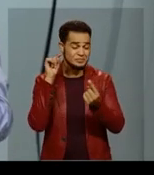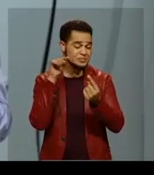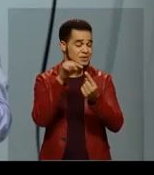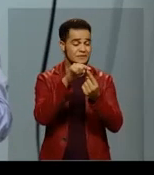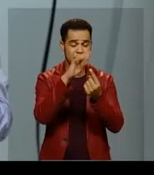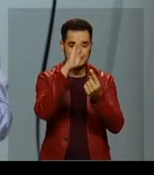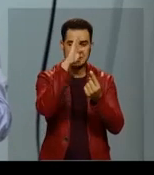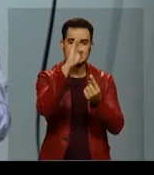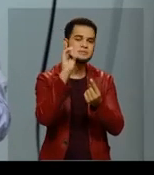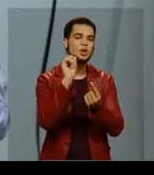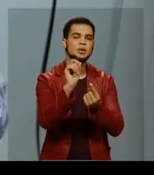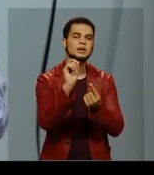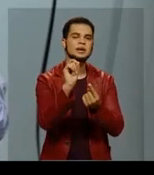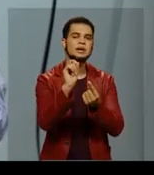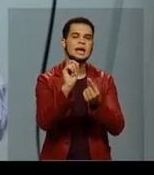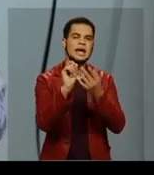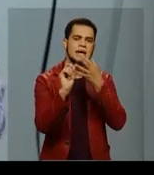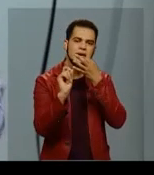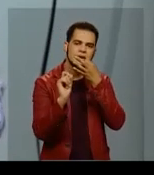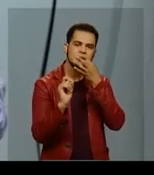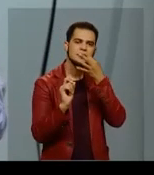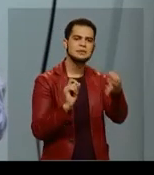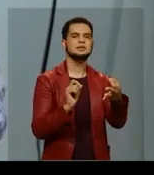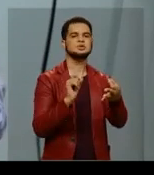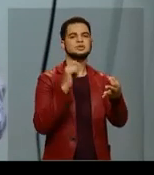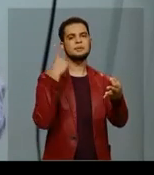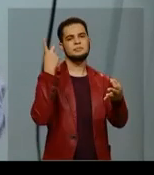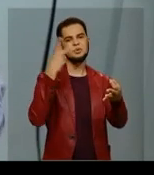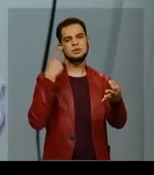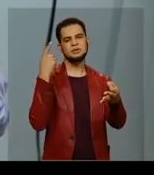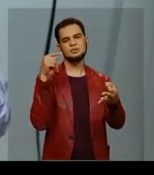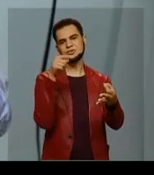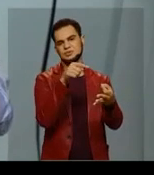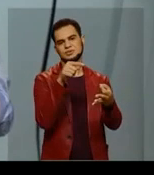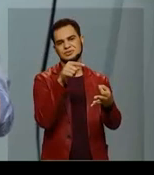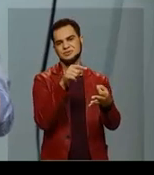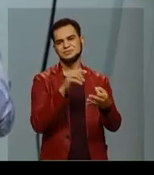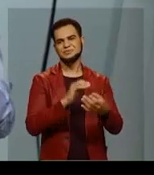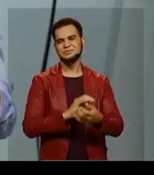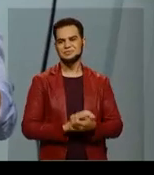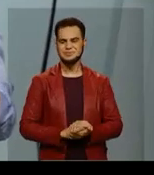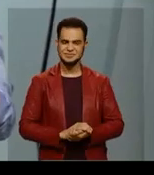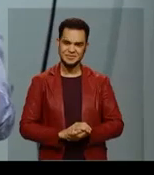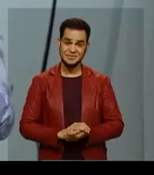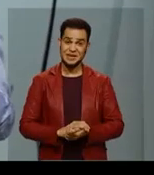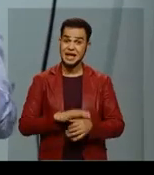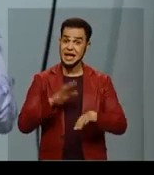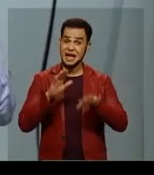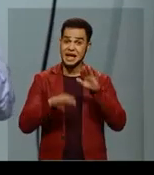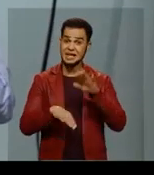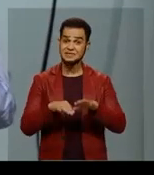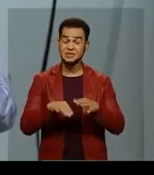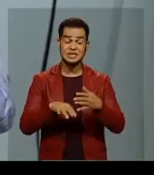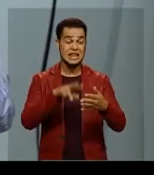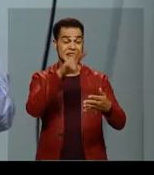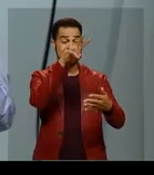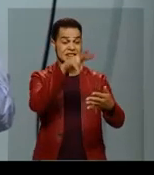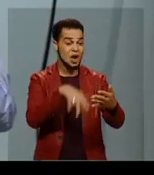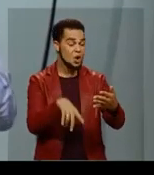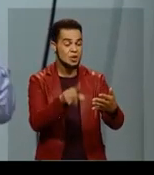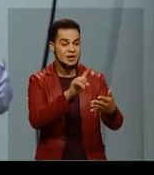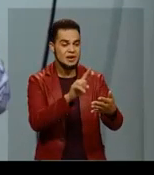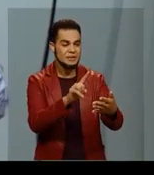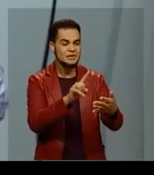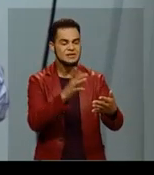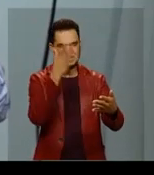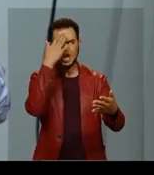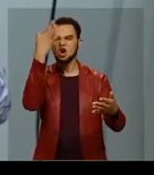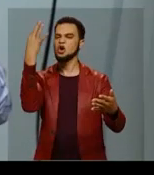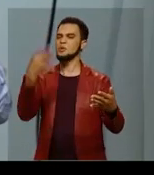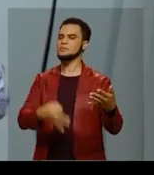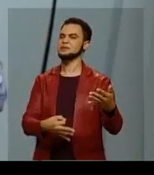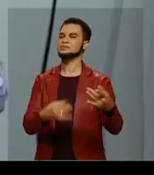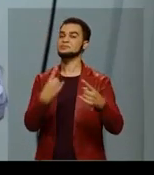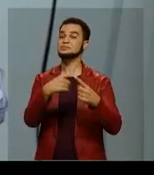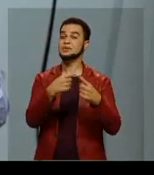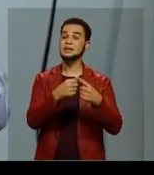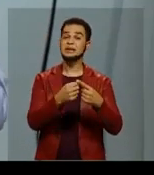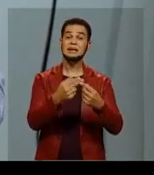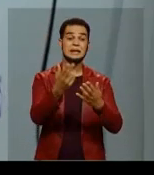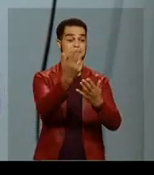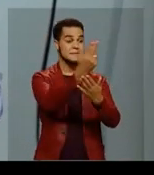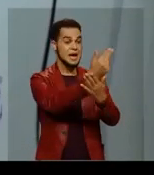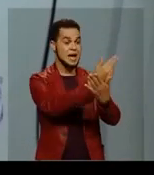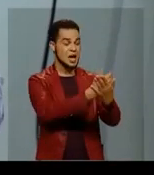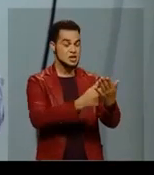que eu falei da palavra, né? Às vezes com o mínimo, você já olhou, nem leu, mas você já entendeu. Depois que você lê, né, a imagem, você